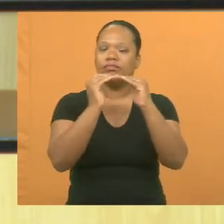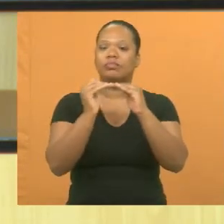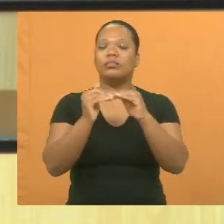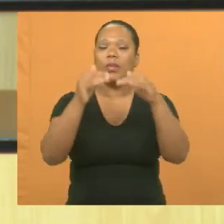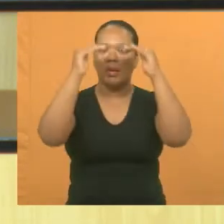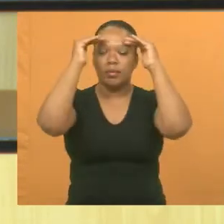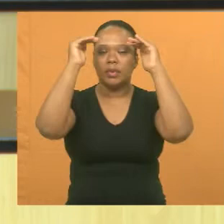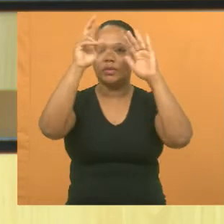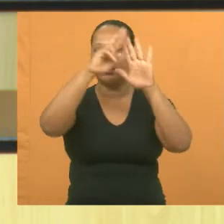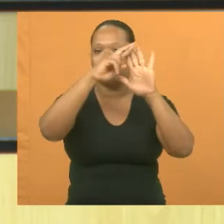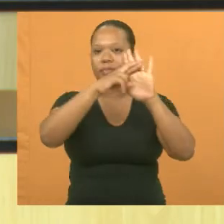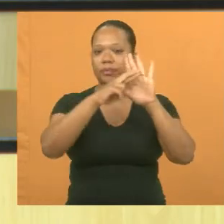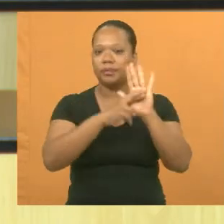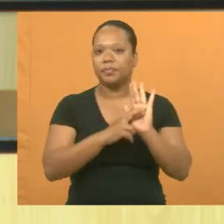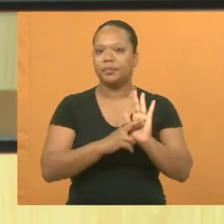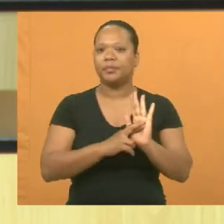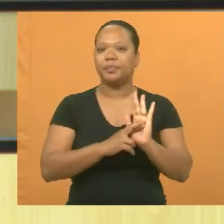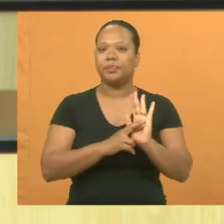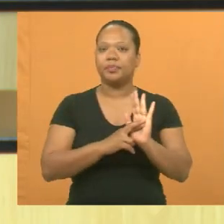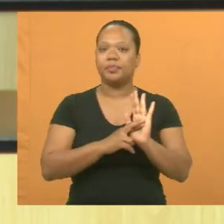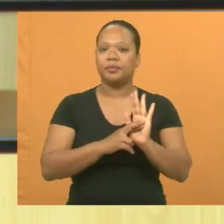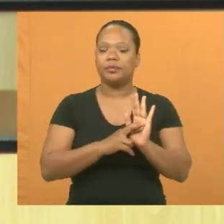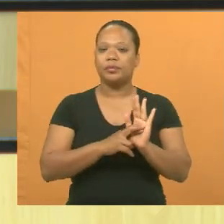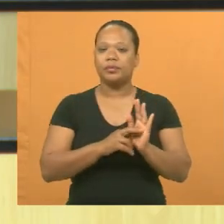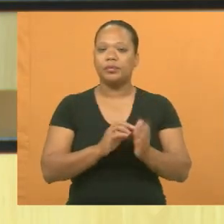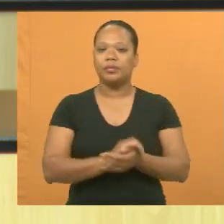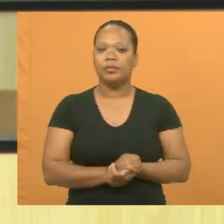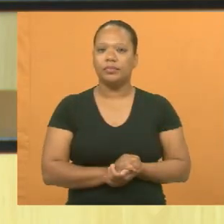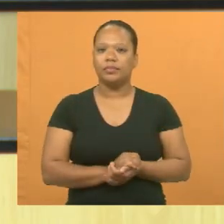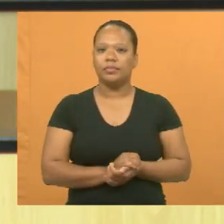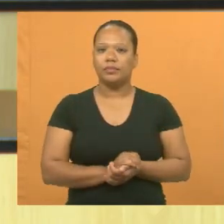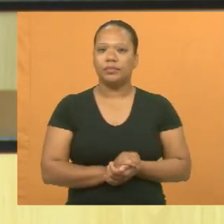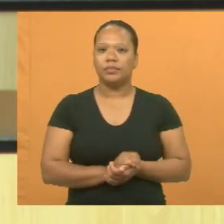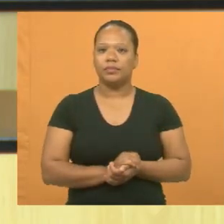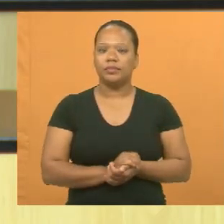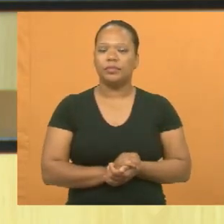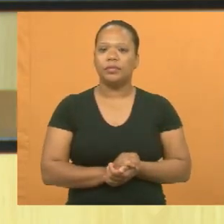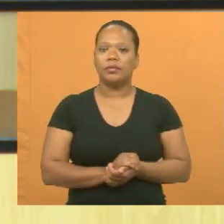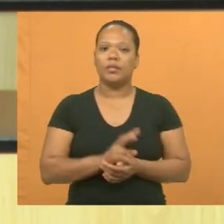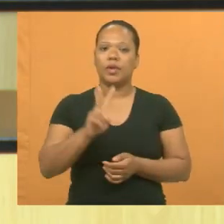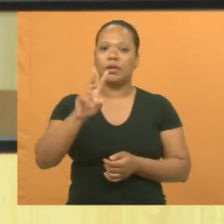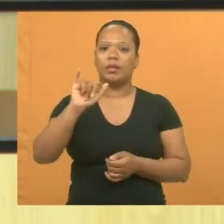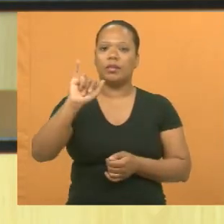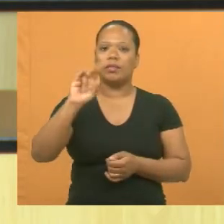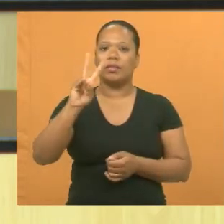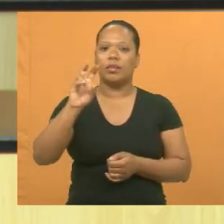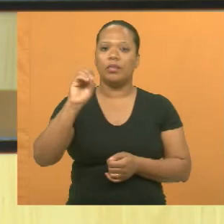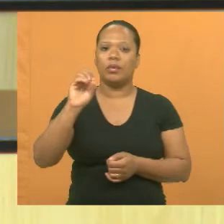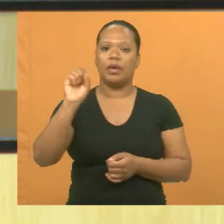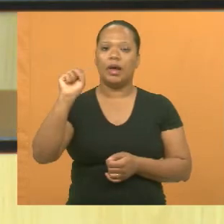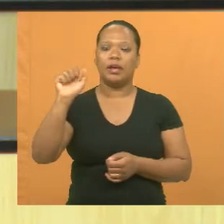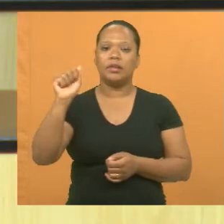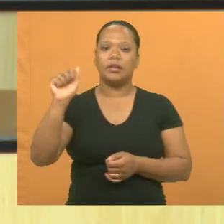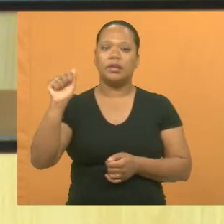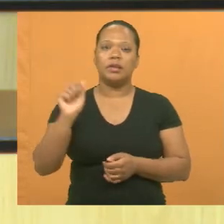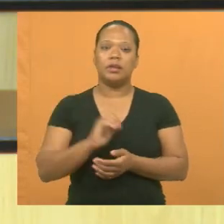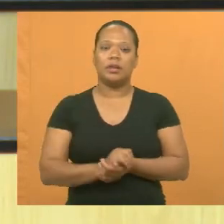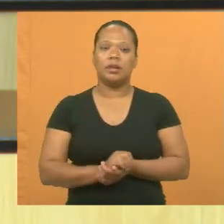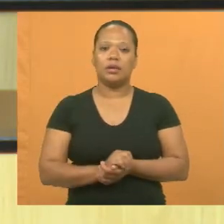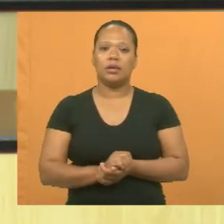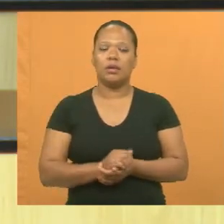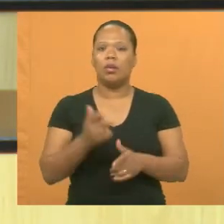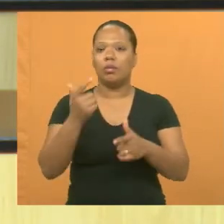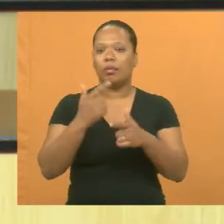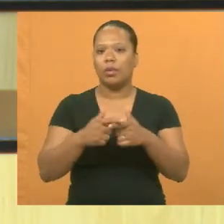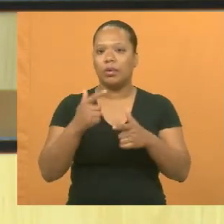as formalidades regimentais, seja oficiado a Vivo S.A., solicitando que seja solucionado o problema